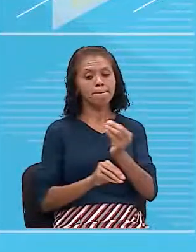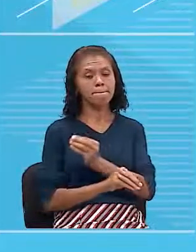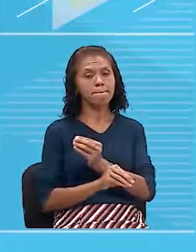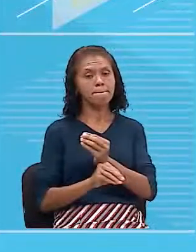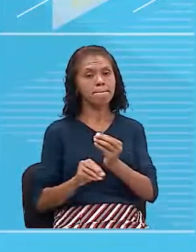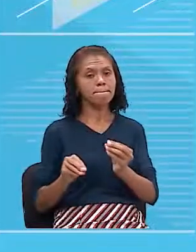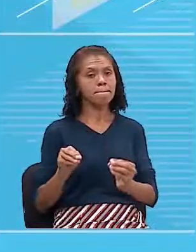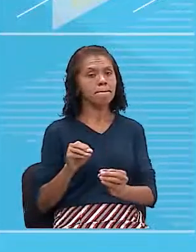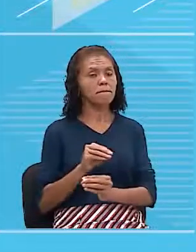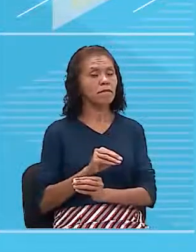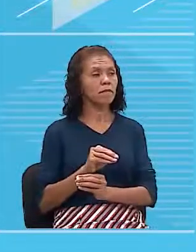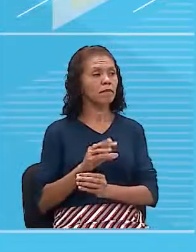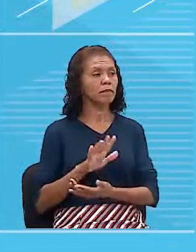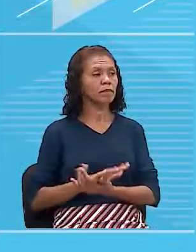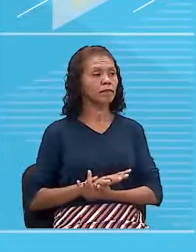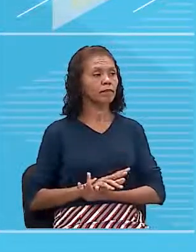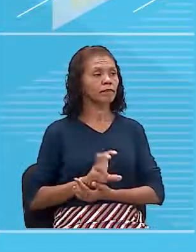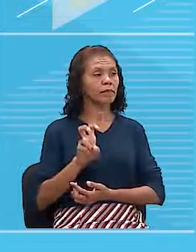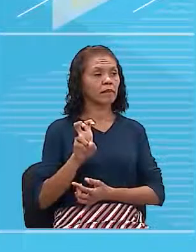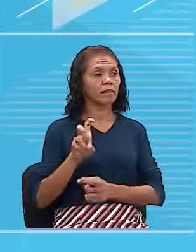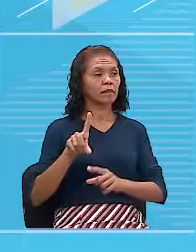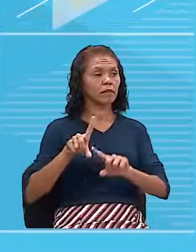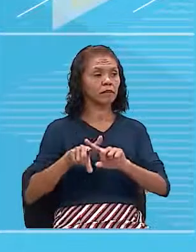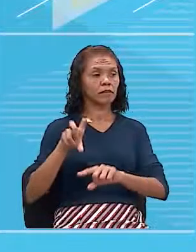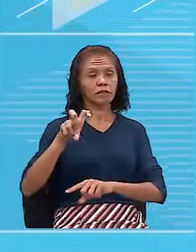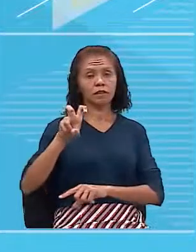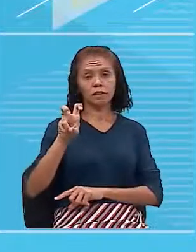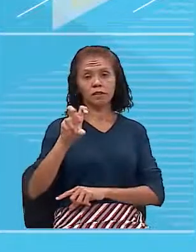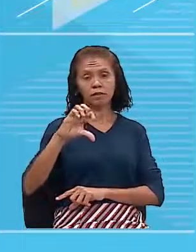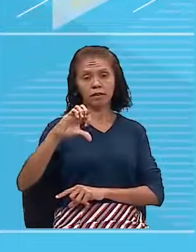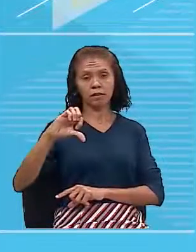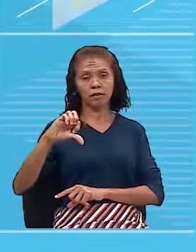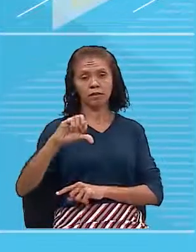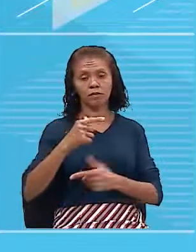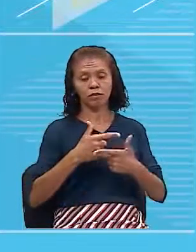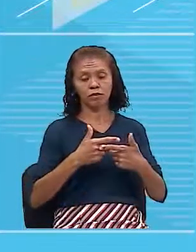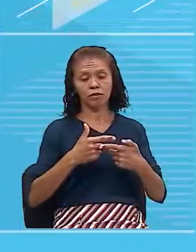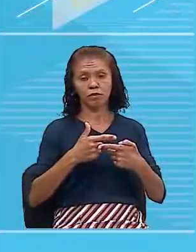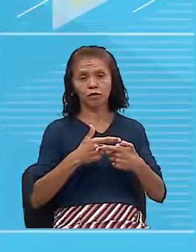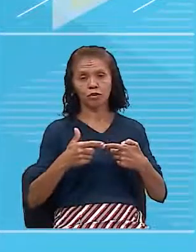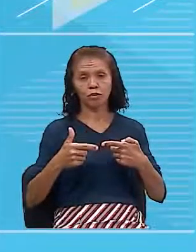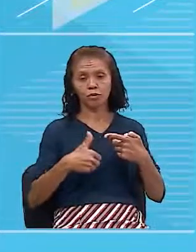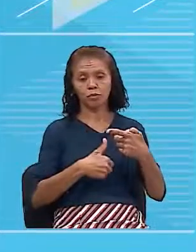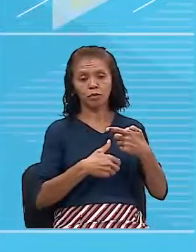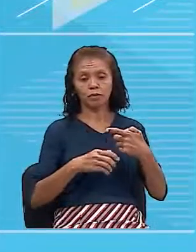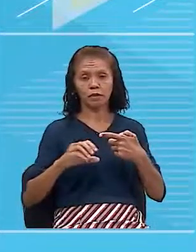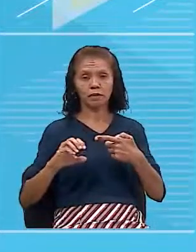há 50 x59 / sem né